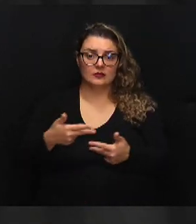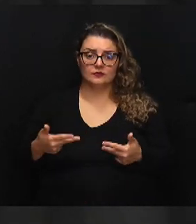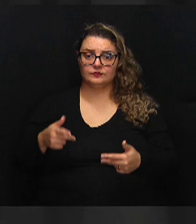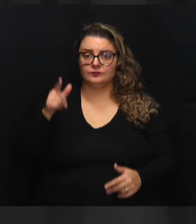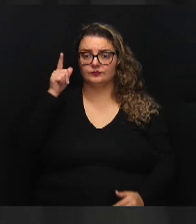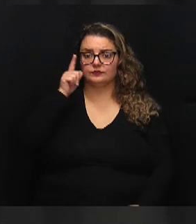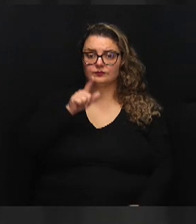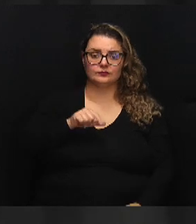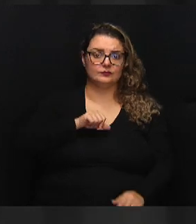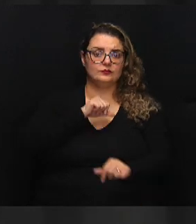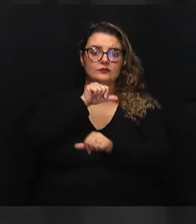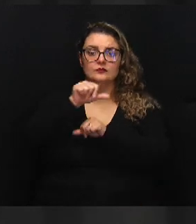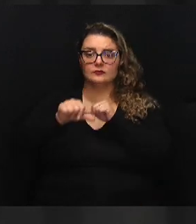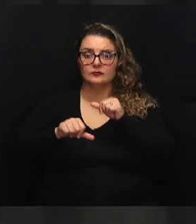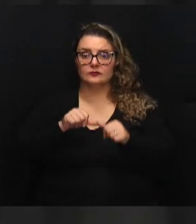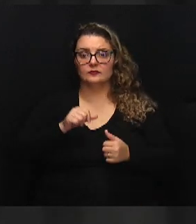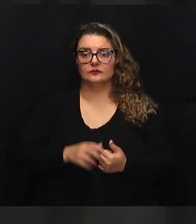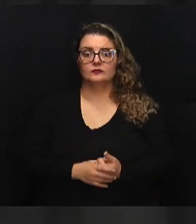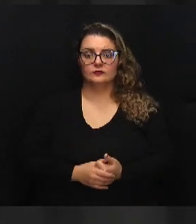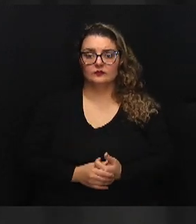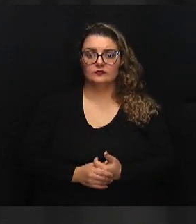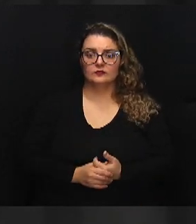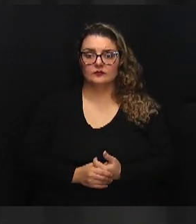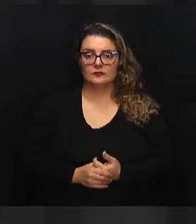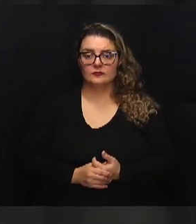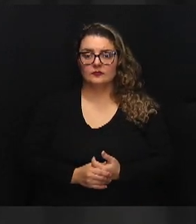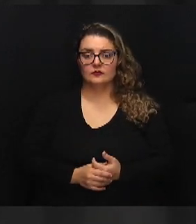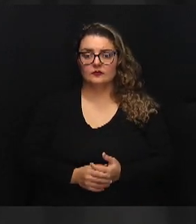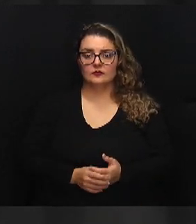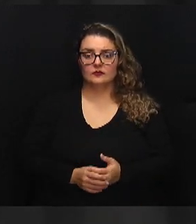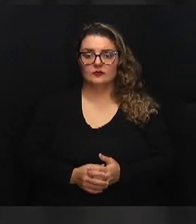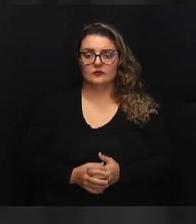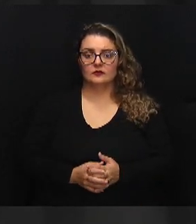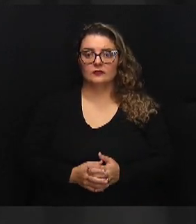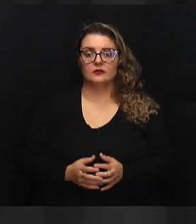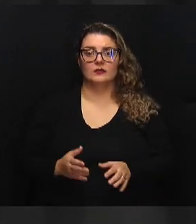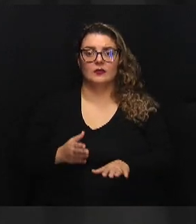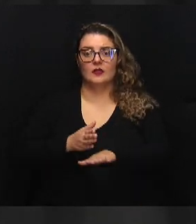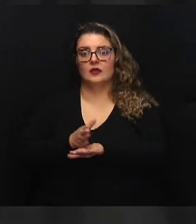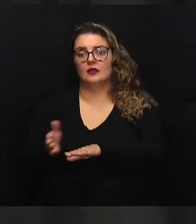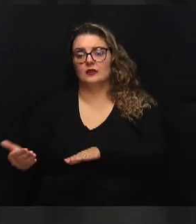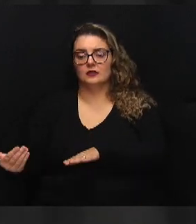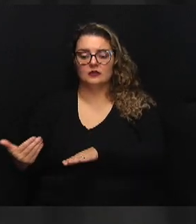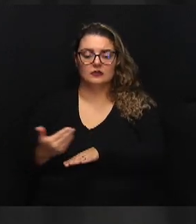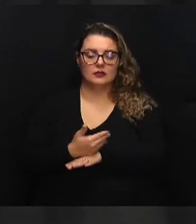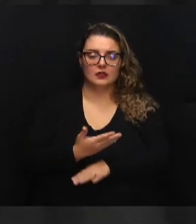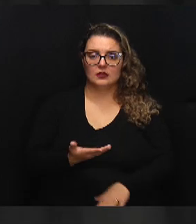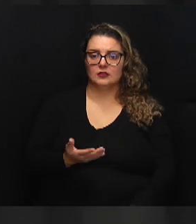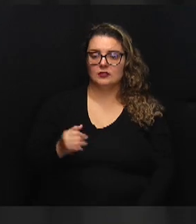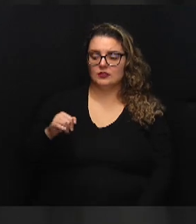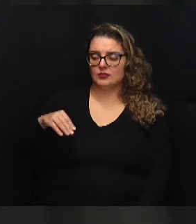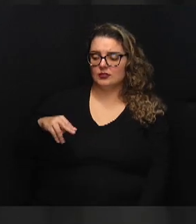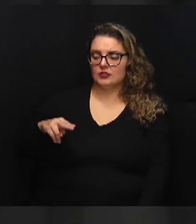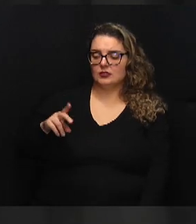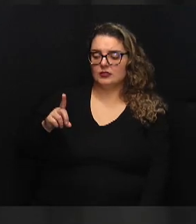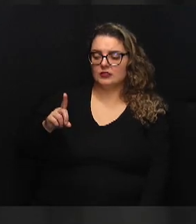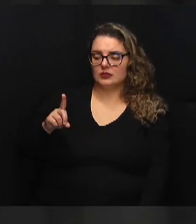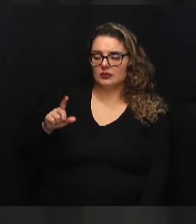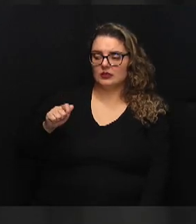conseguimos mudar entradas e saídas Por exemplo, de Indaiatuba,